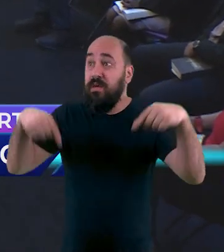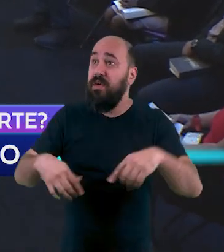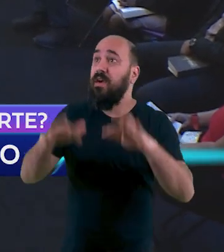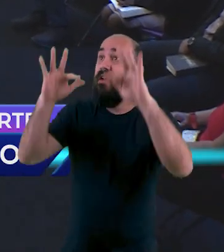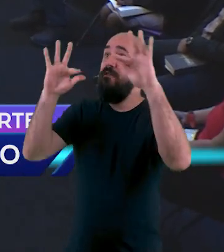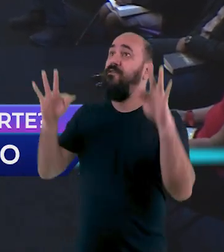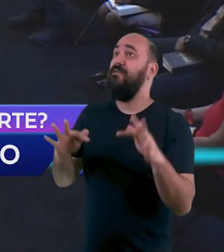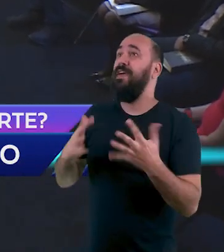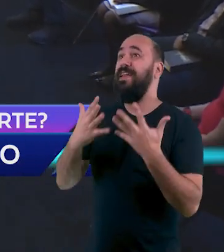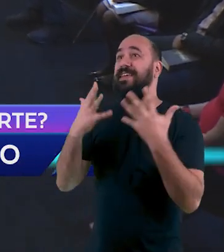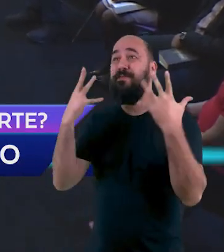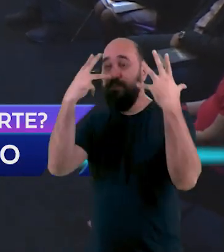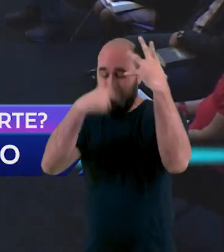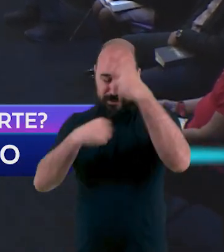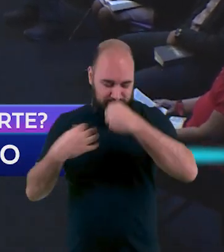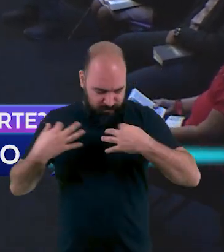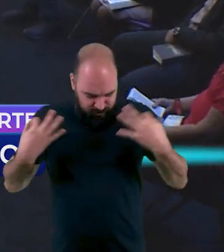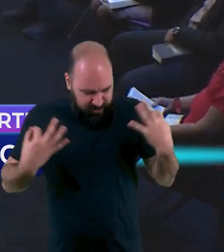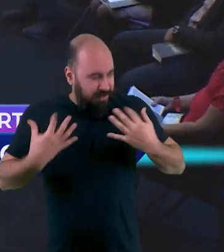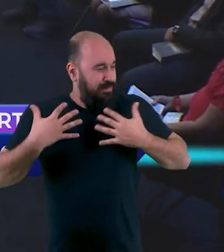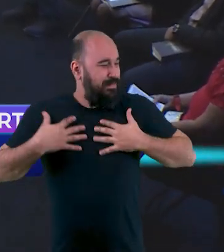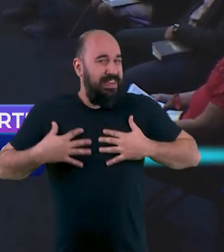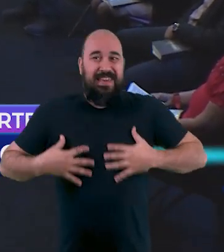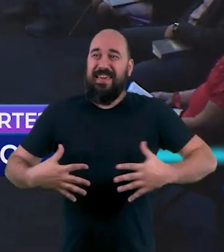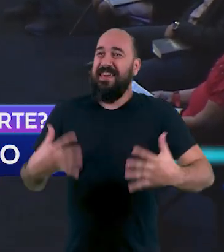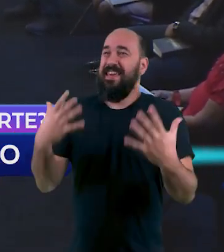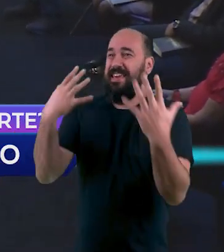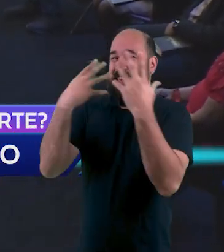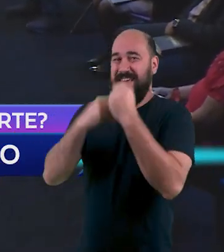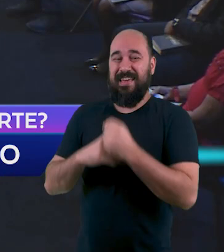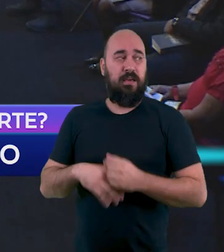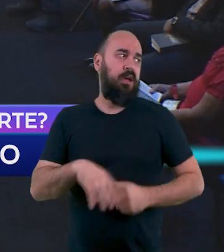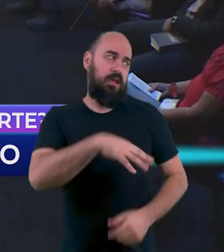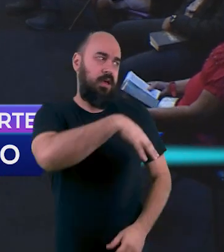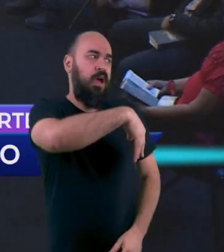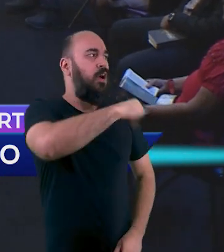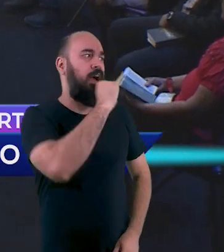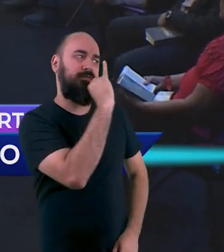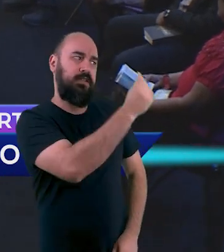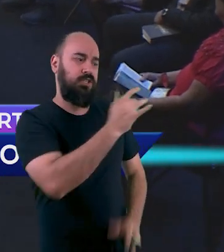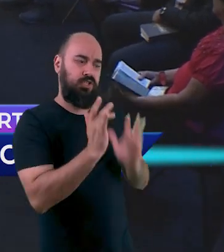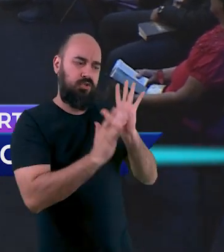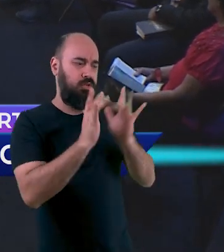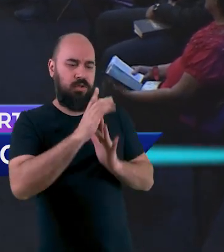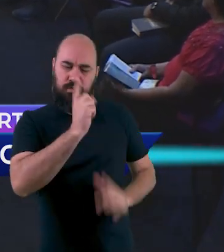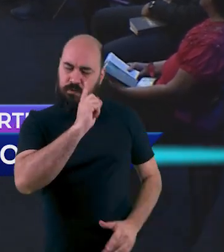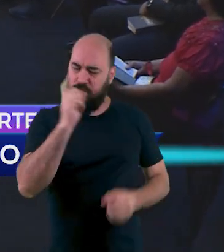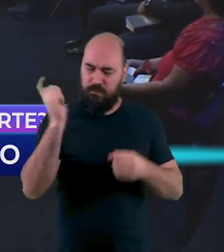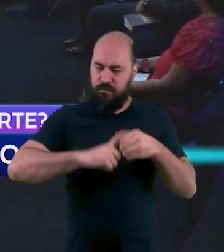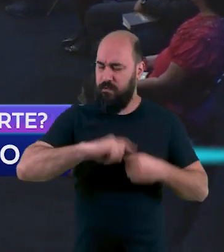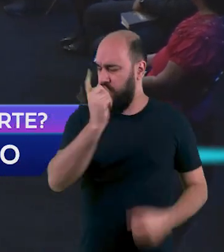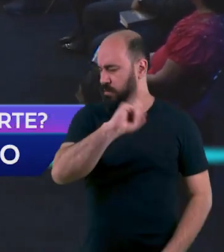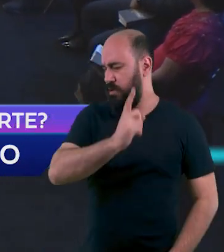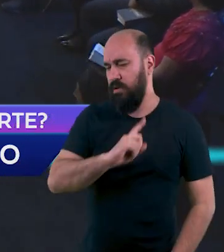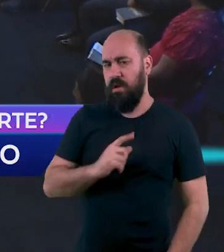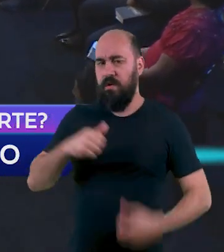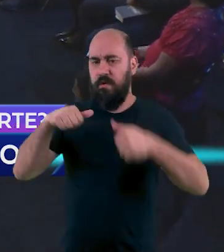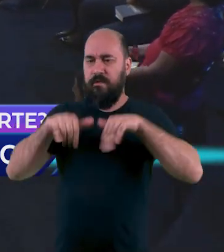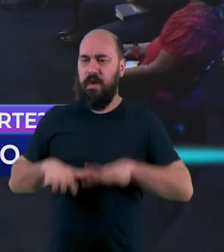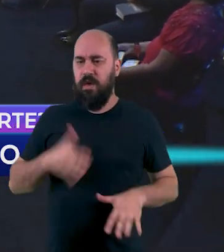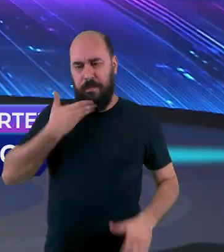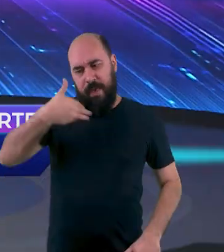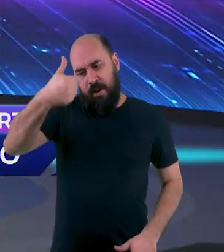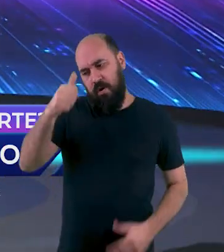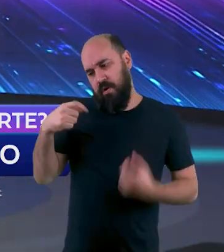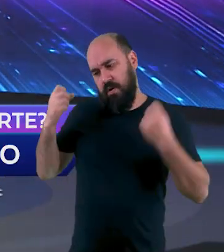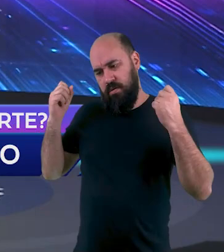voltar? Lázaro podia falar assim, não, fala para Jesus que eu não vou voltar não. Vou ficar por aqui. Está muito